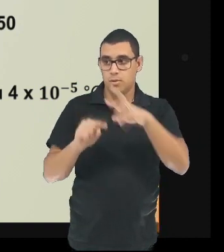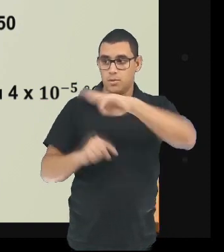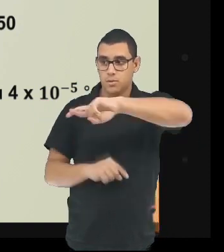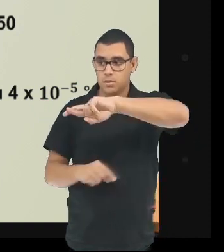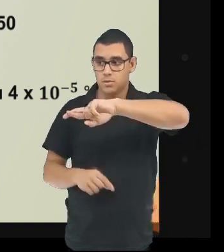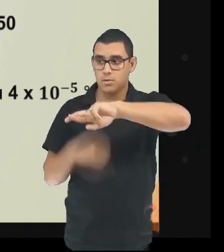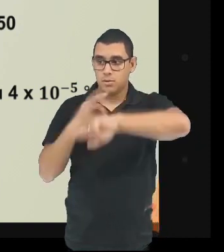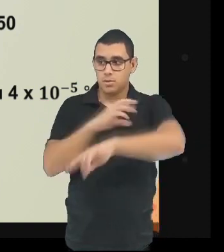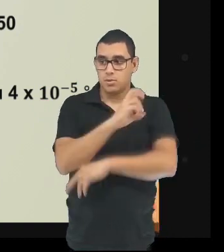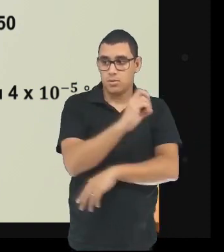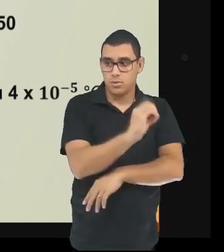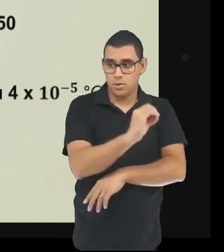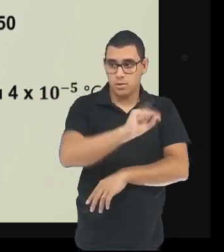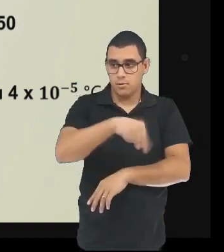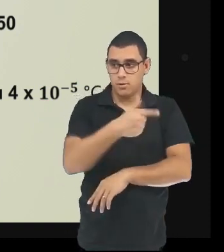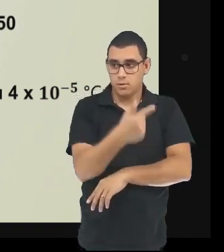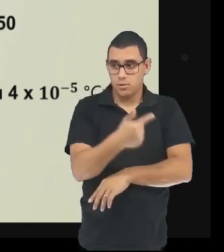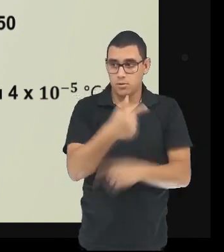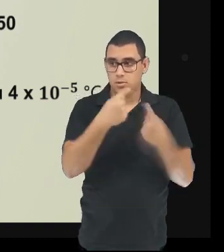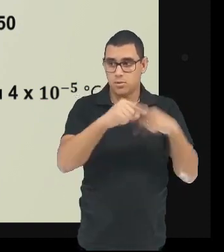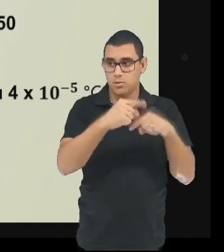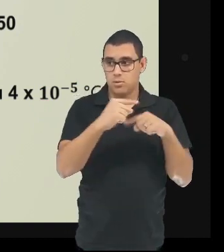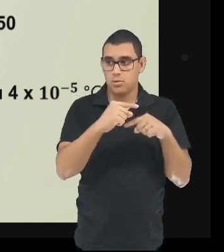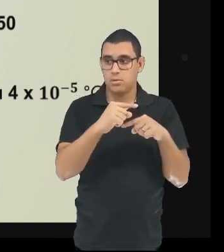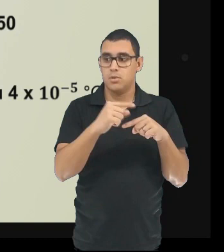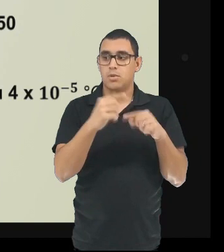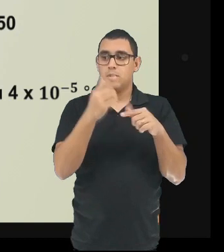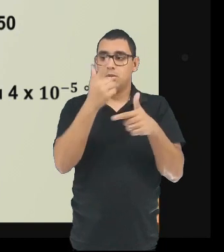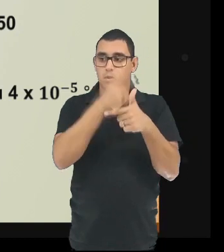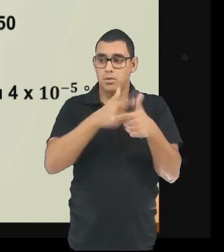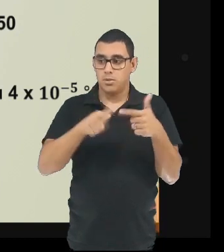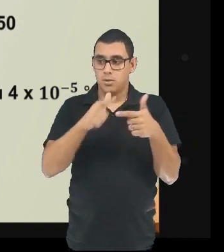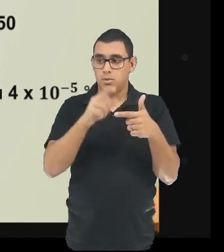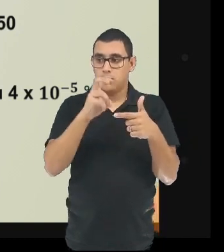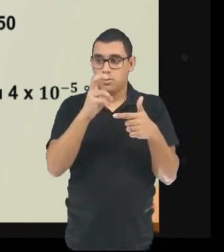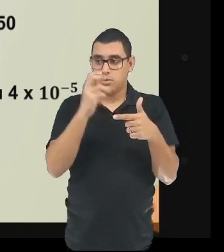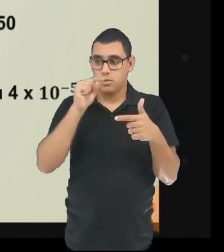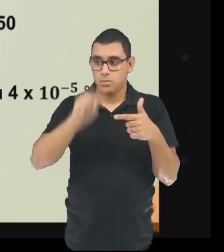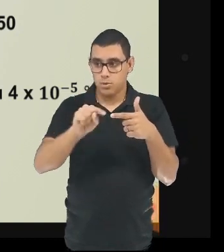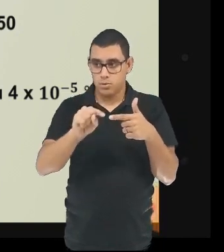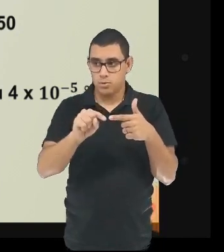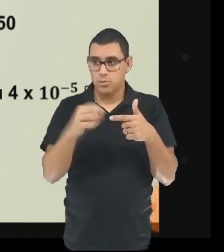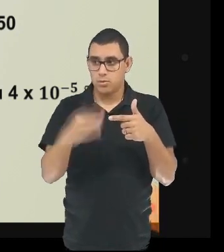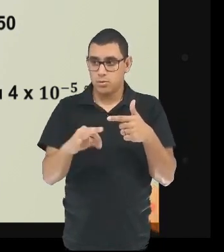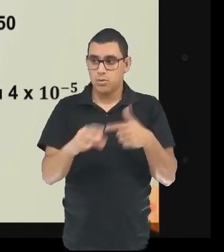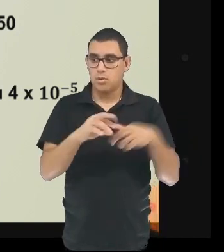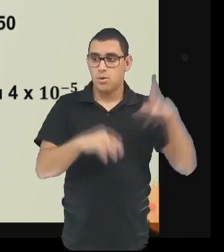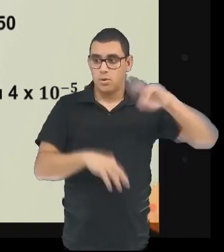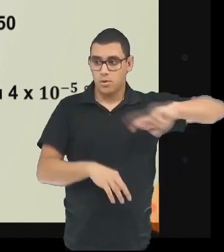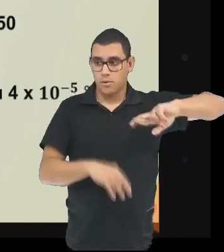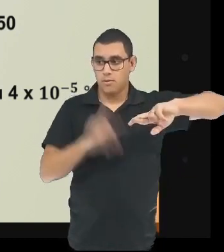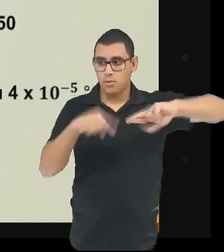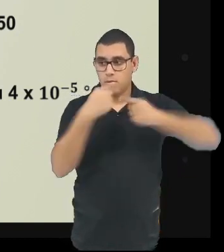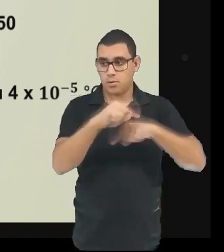a 0,2 dividido por 5.000. Alfa vai ser